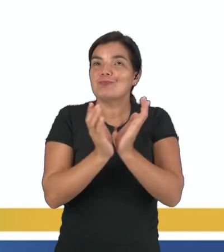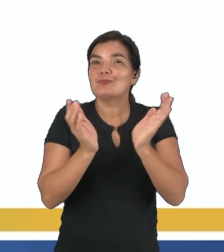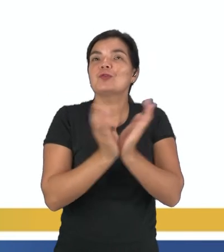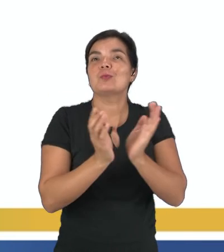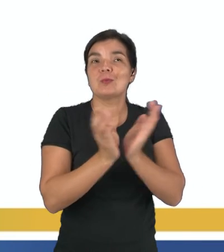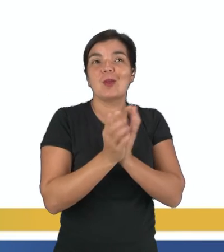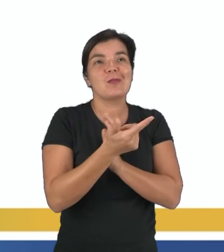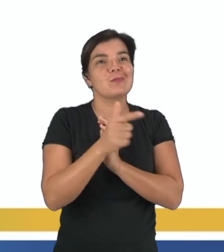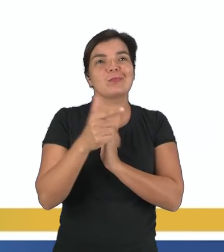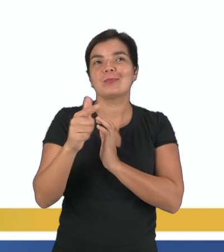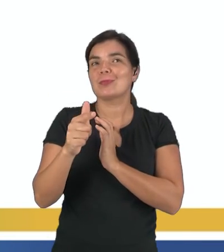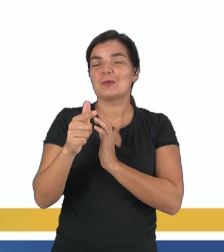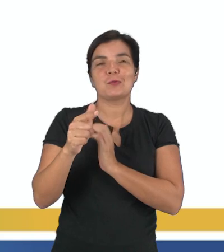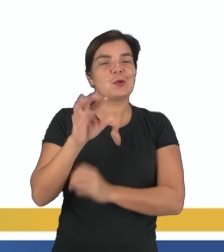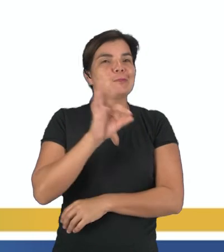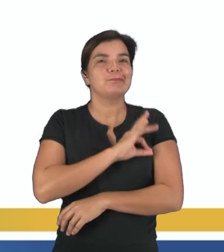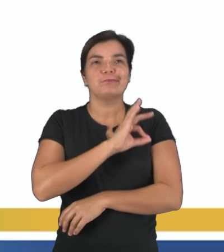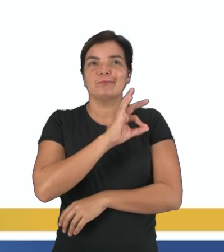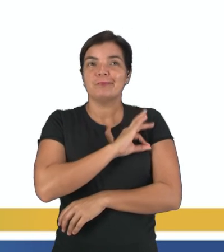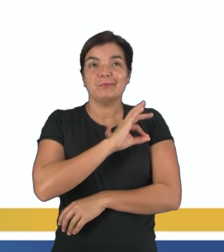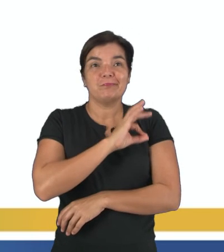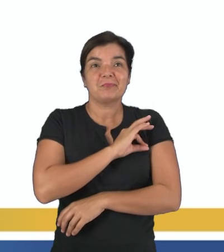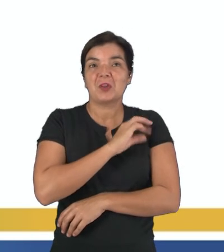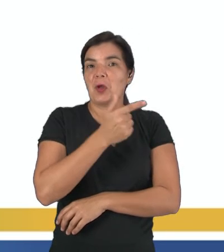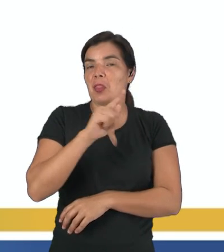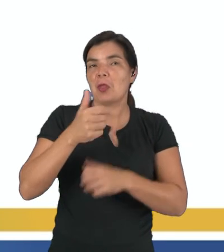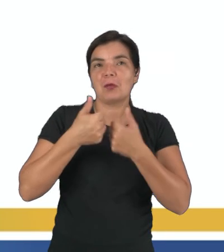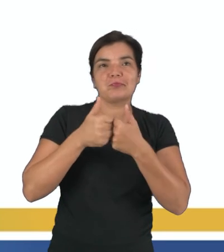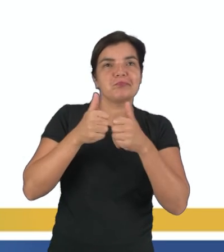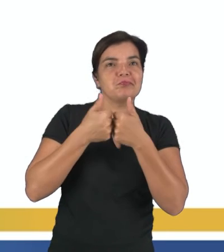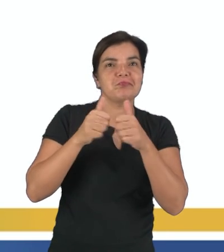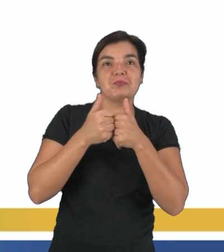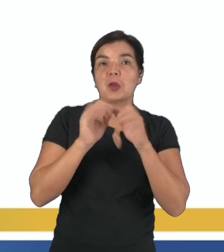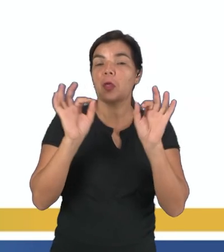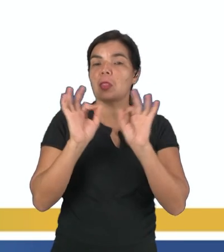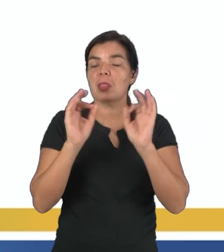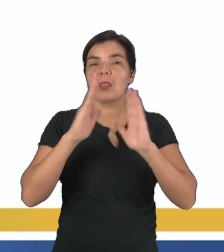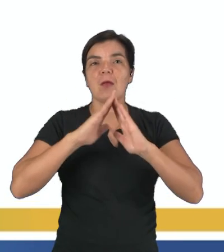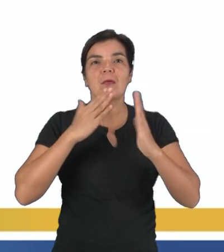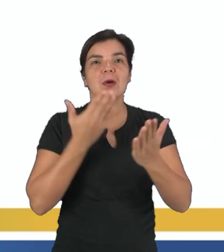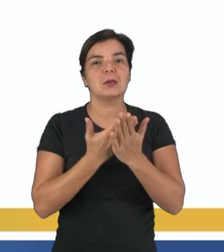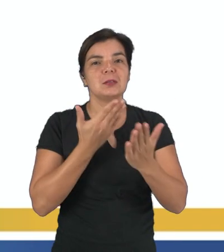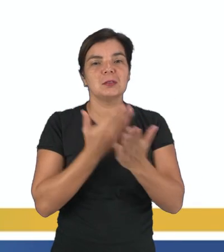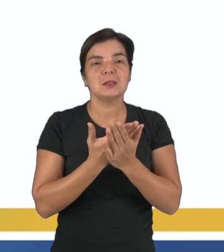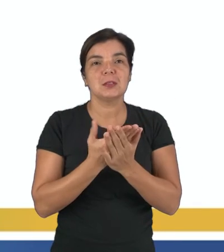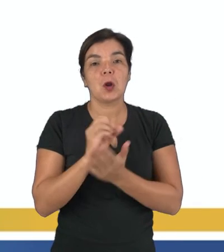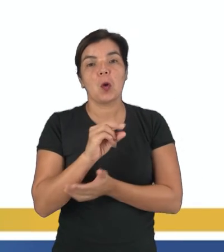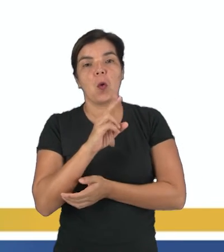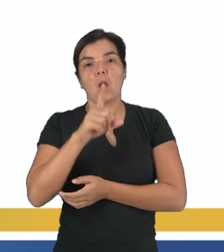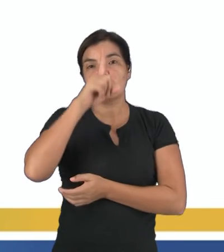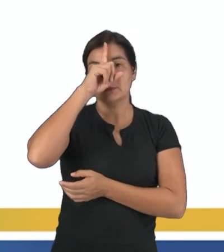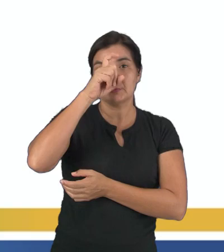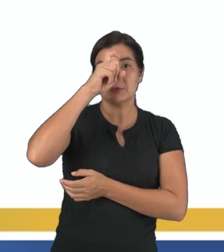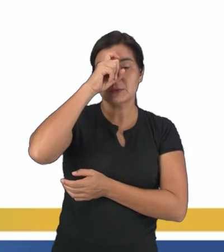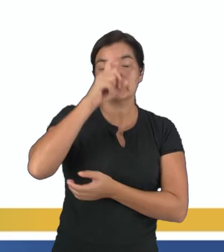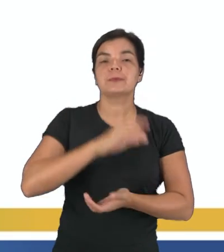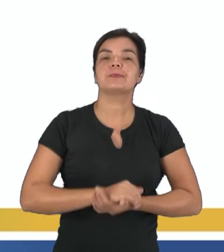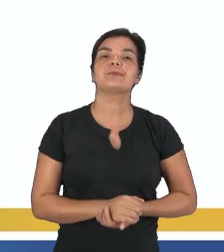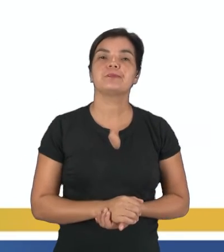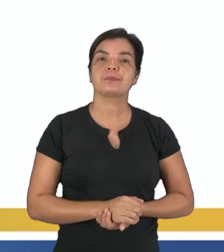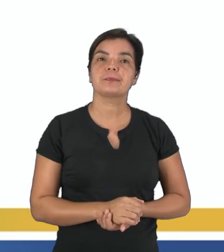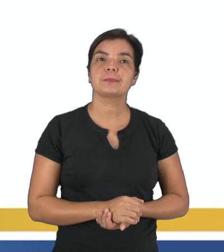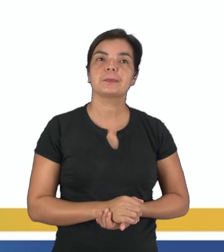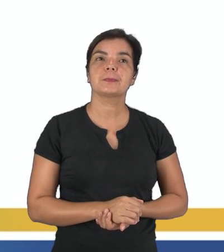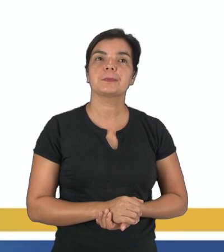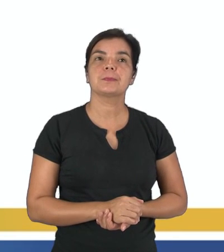da comunidade, não há policiamento, não há transporte, não há escolas ou hospitais. Vamos